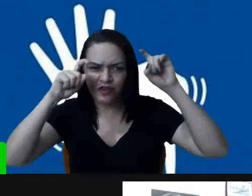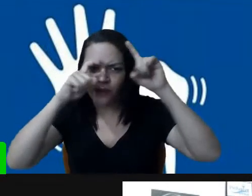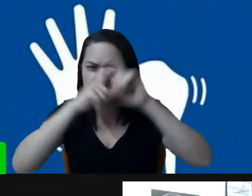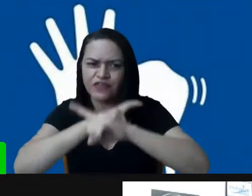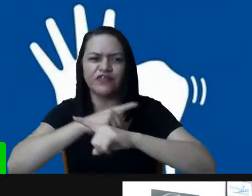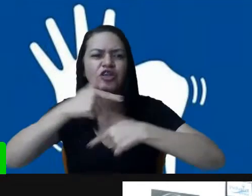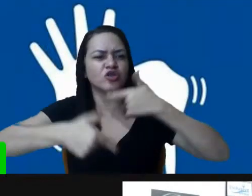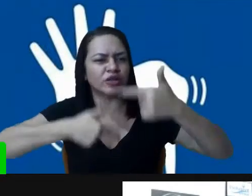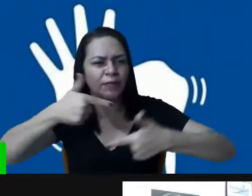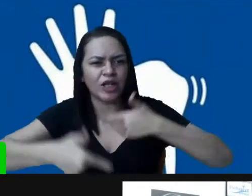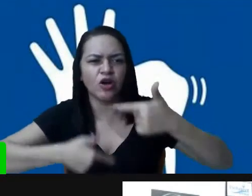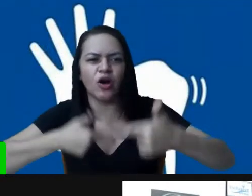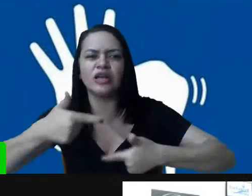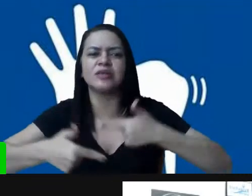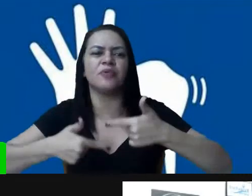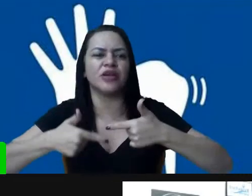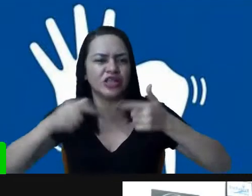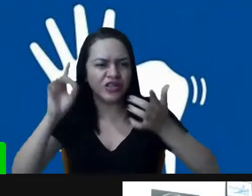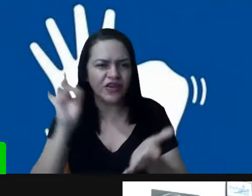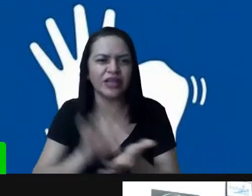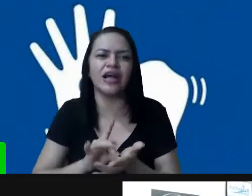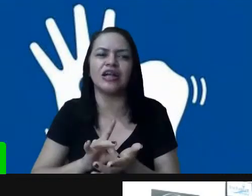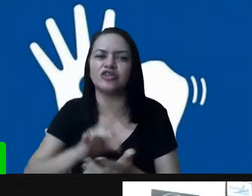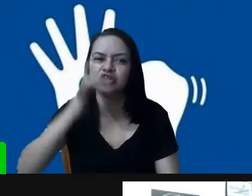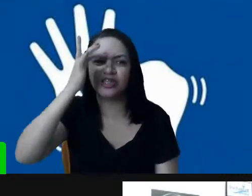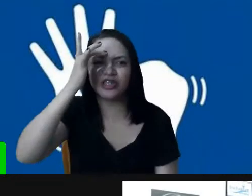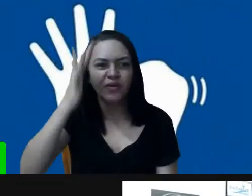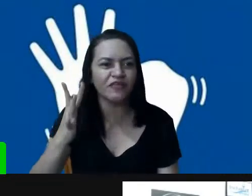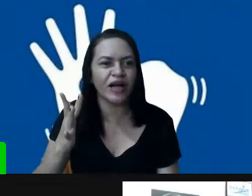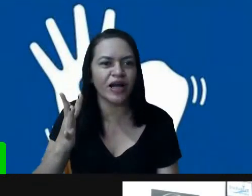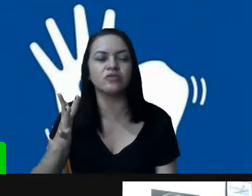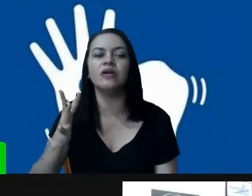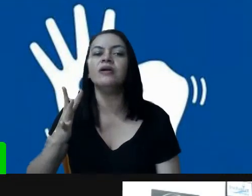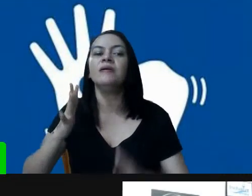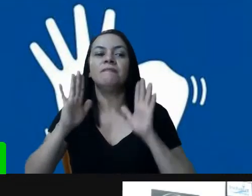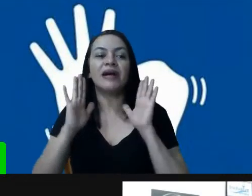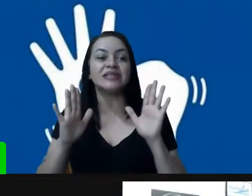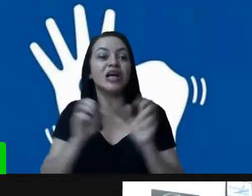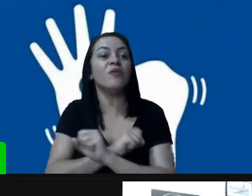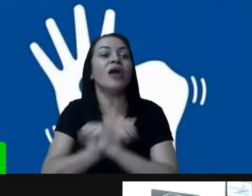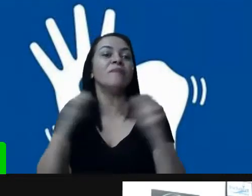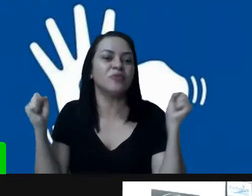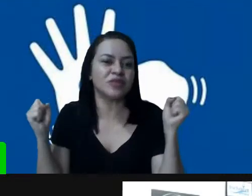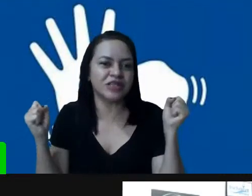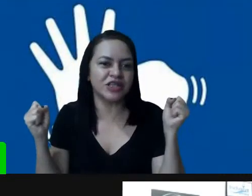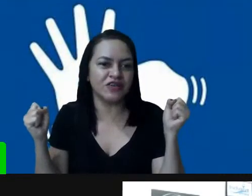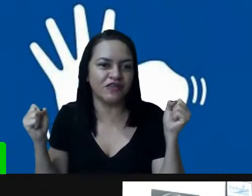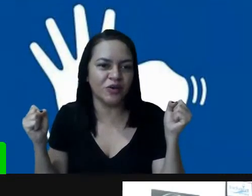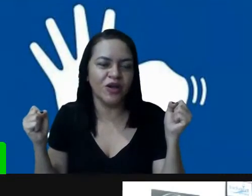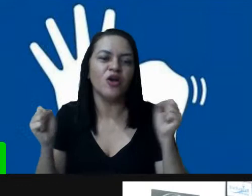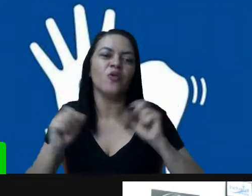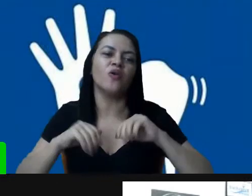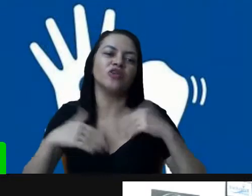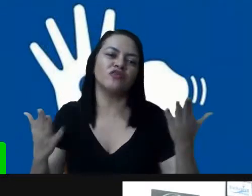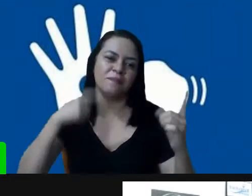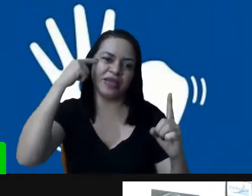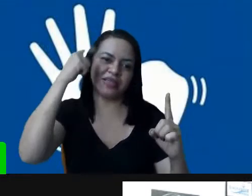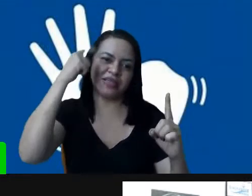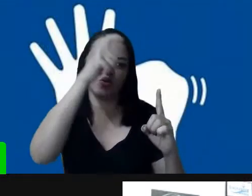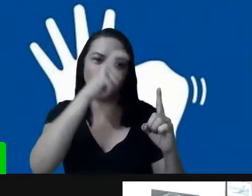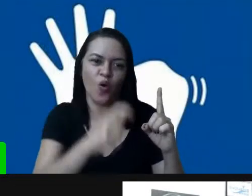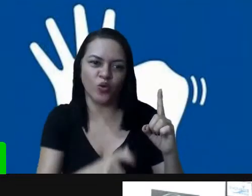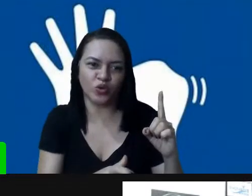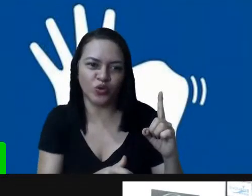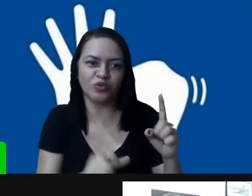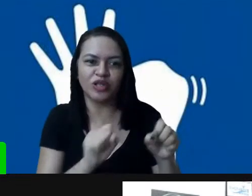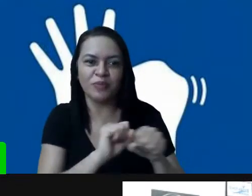de forma difícil ou trabalhosa, porque, de verdade, gente, não é fácil, mas não é impossível quando você pensa